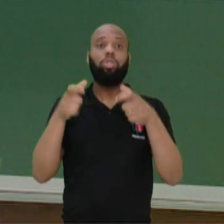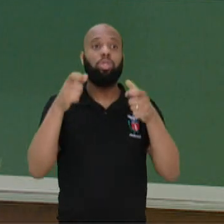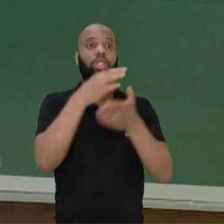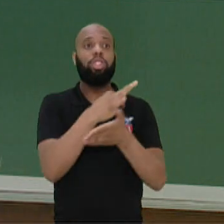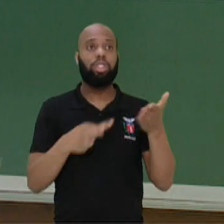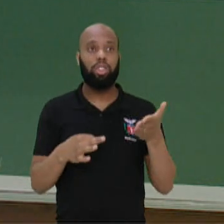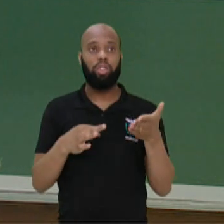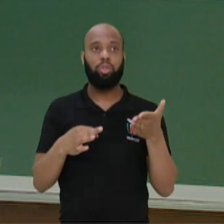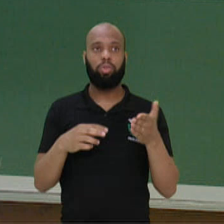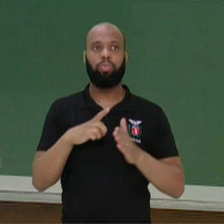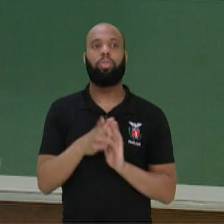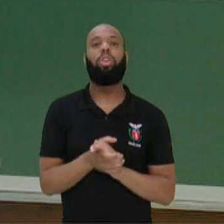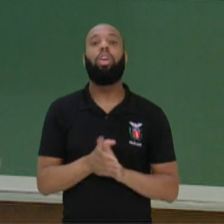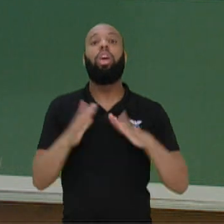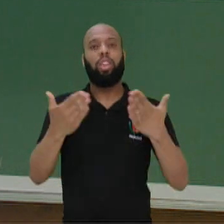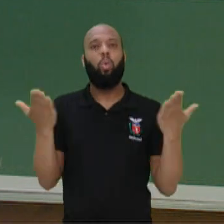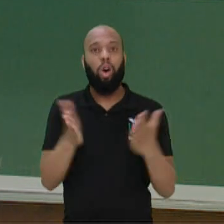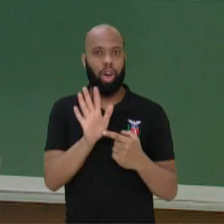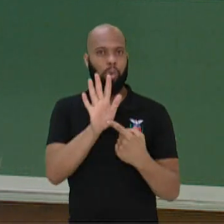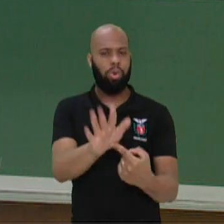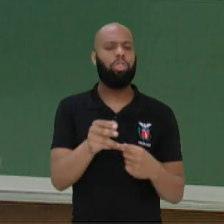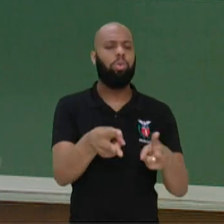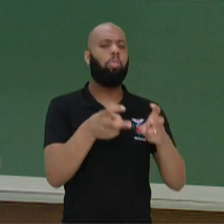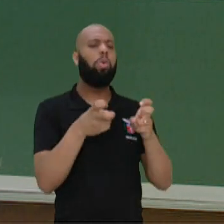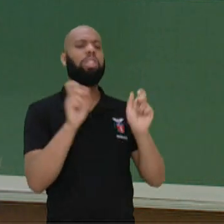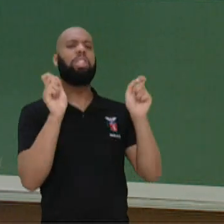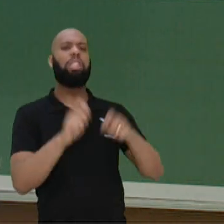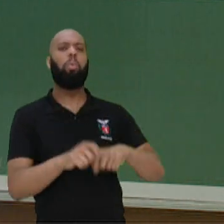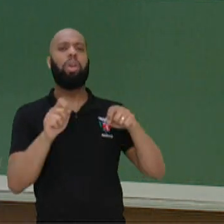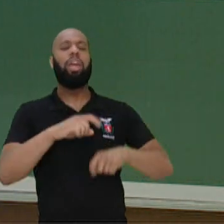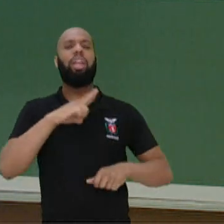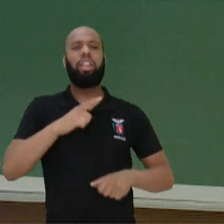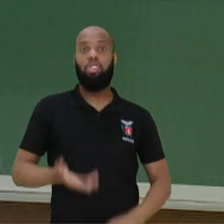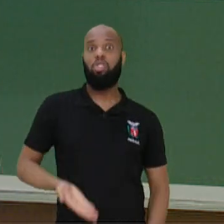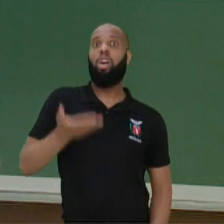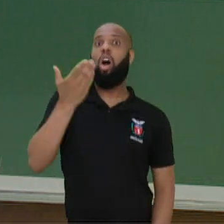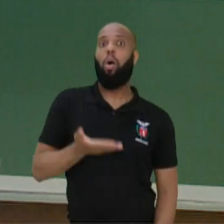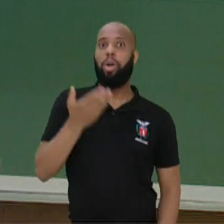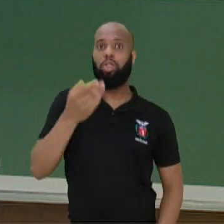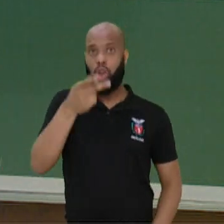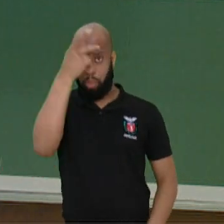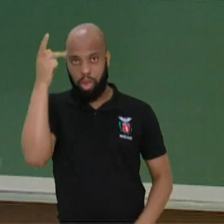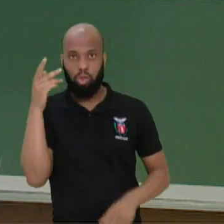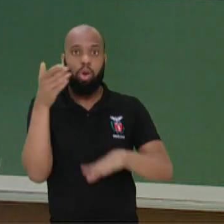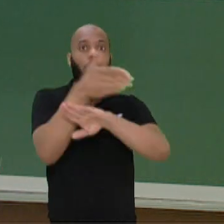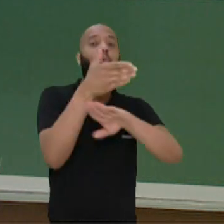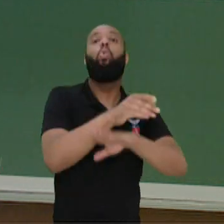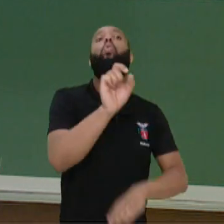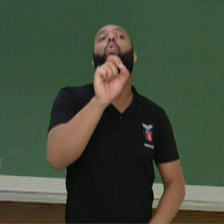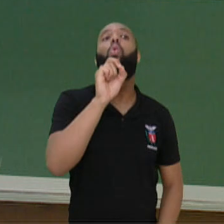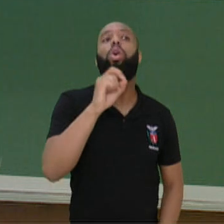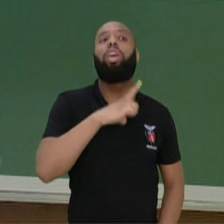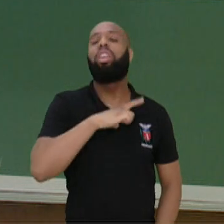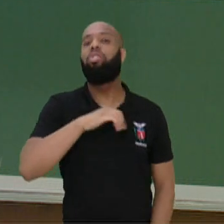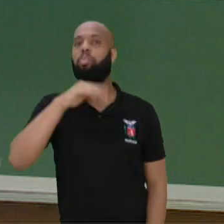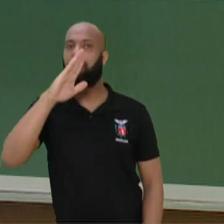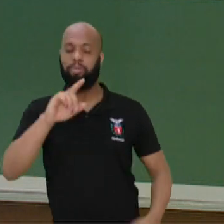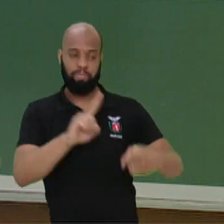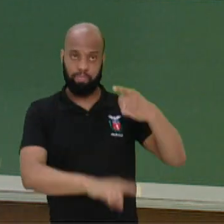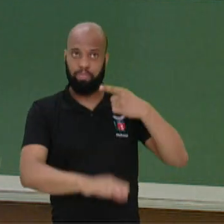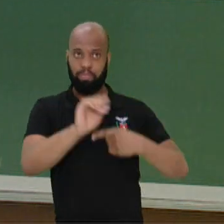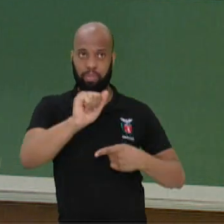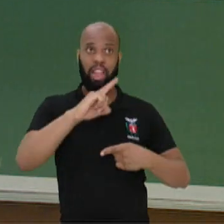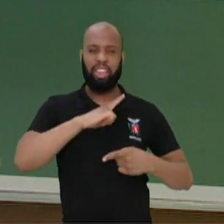texto. Diante do exposto, é possível perceber que houve um aumento da procura por, letra